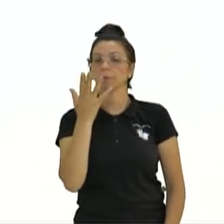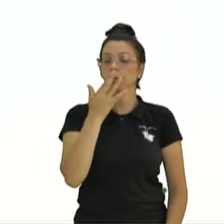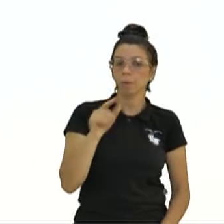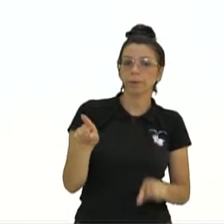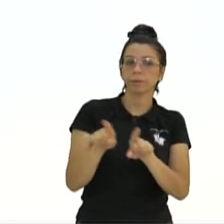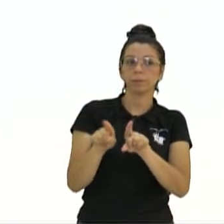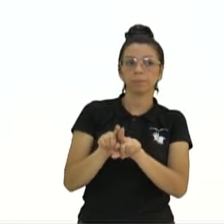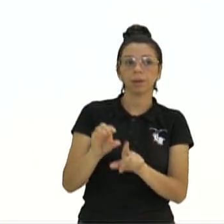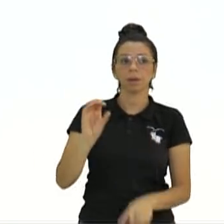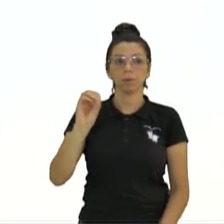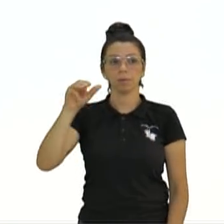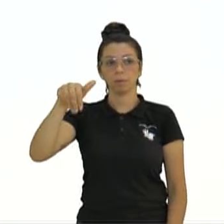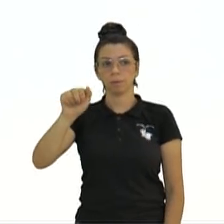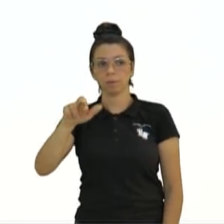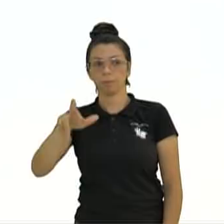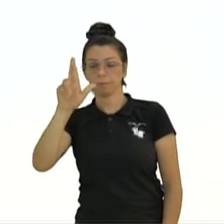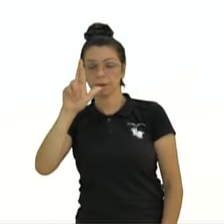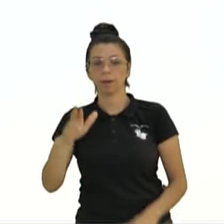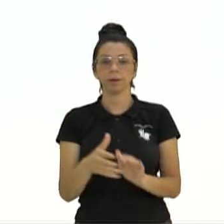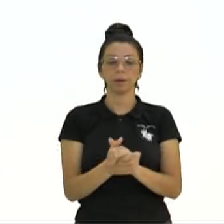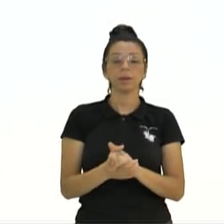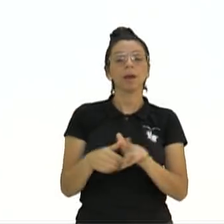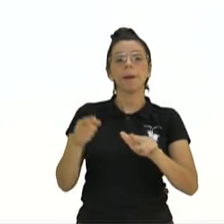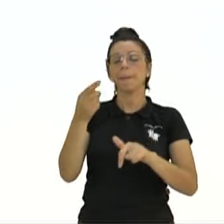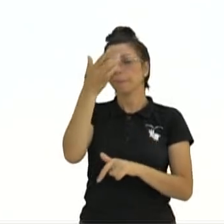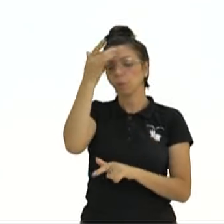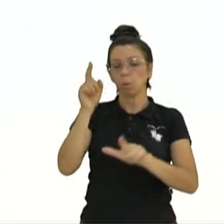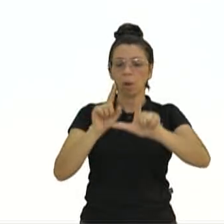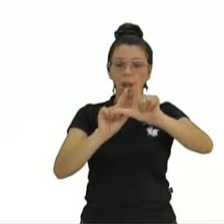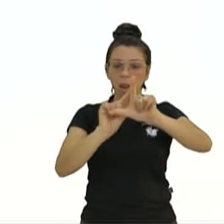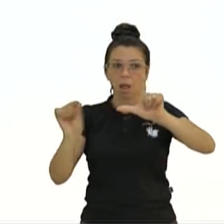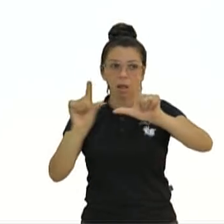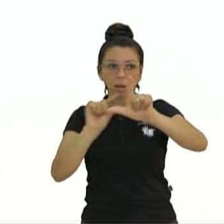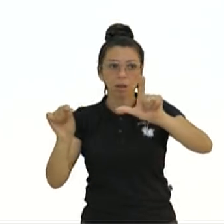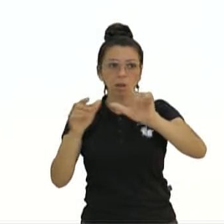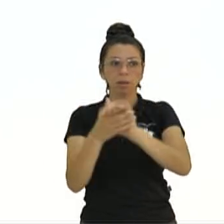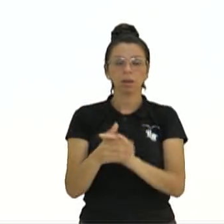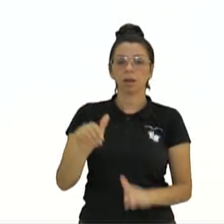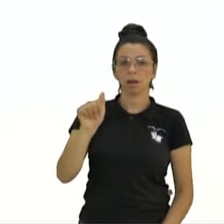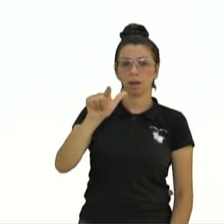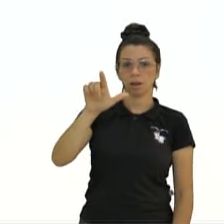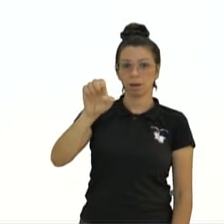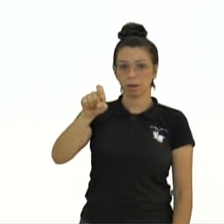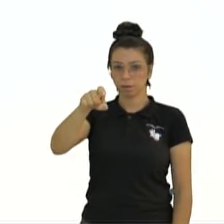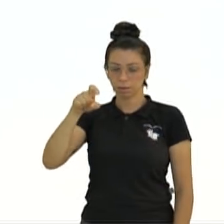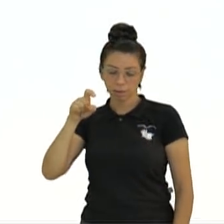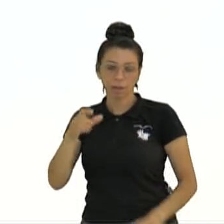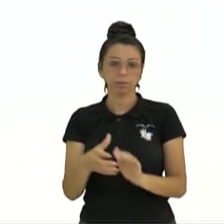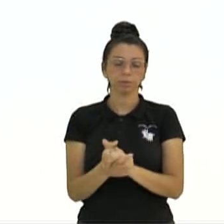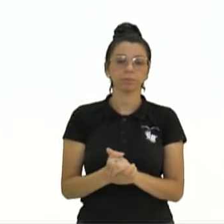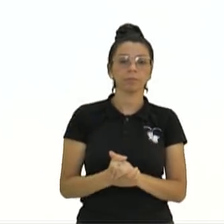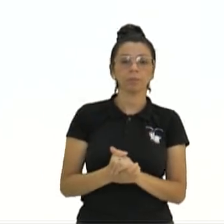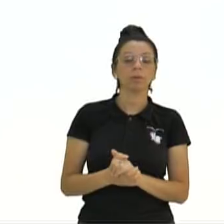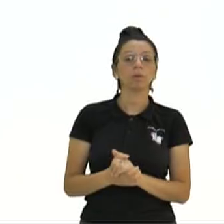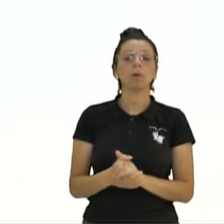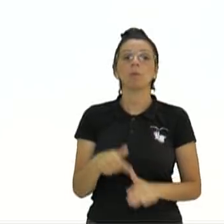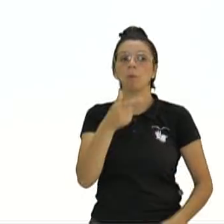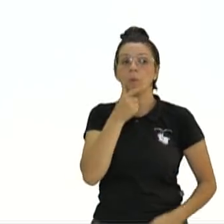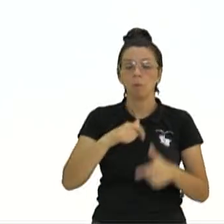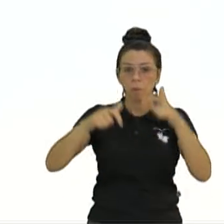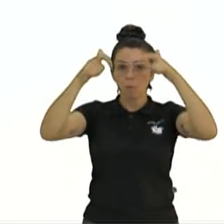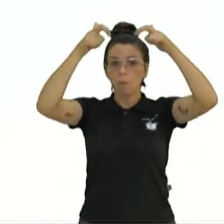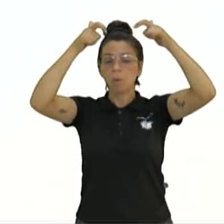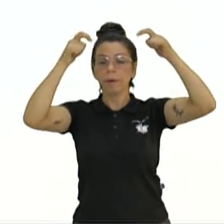letrista Alex Mir. O rei Ogum volta para sua cidade Irê depois de uma guerra para defender seu reino